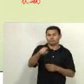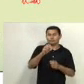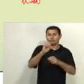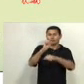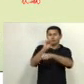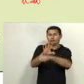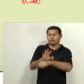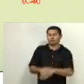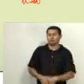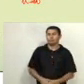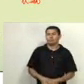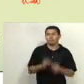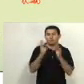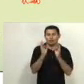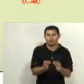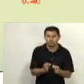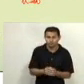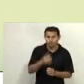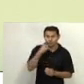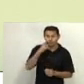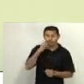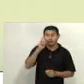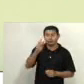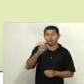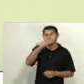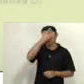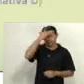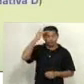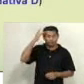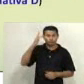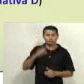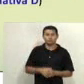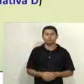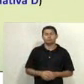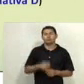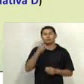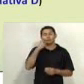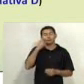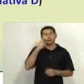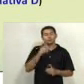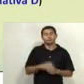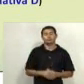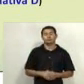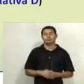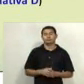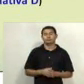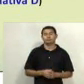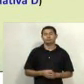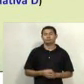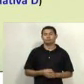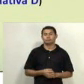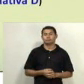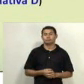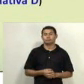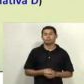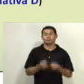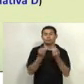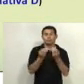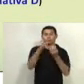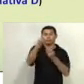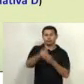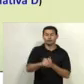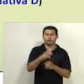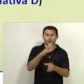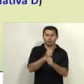quadro para vocês, tá? Então, vamos lá, pessoal, tá? Então, vamos lá. Tá? Como que seria então